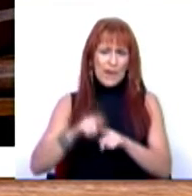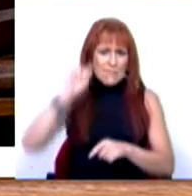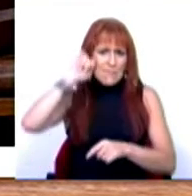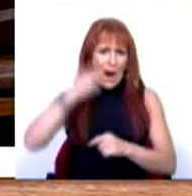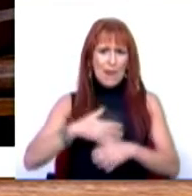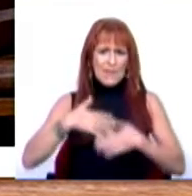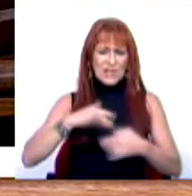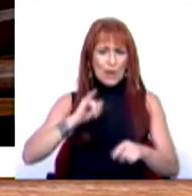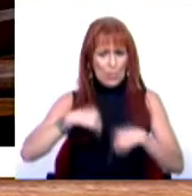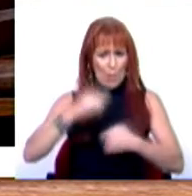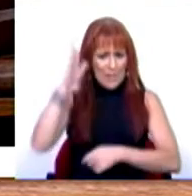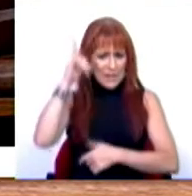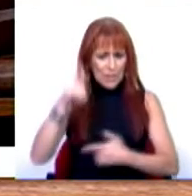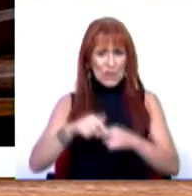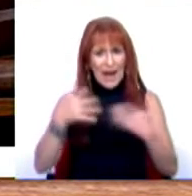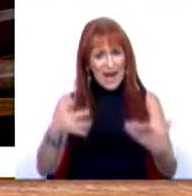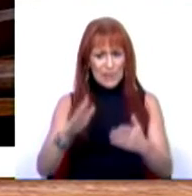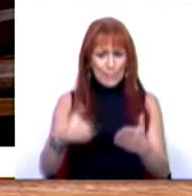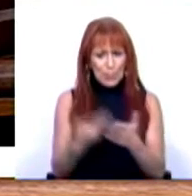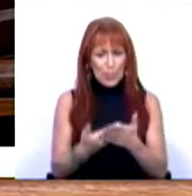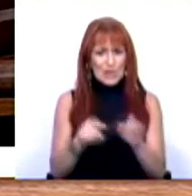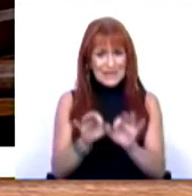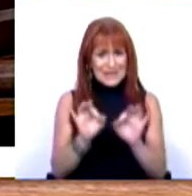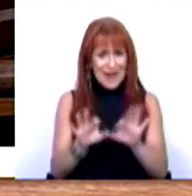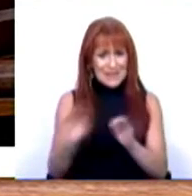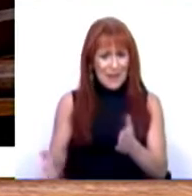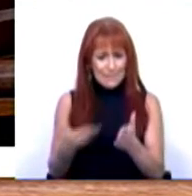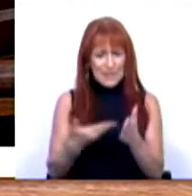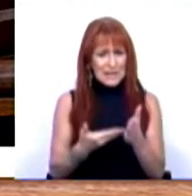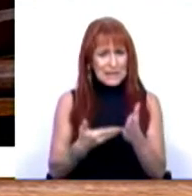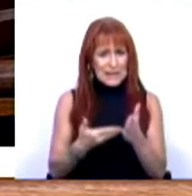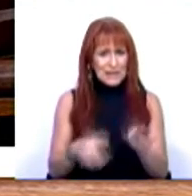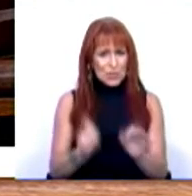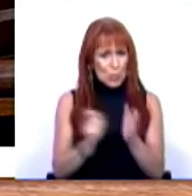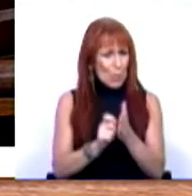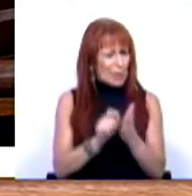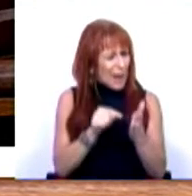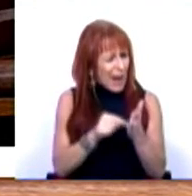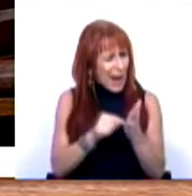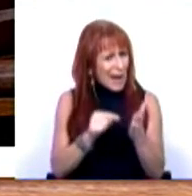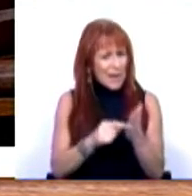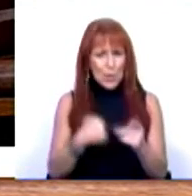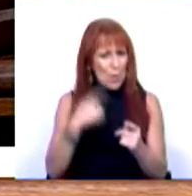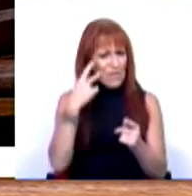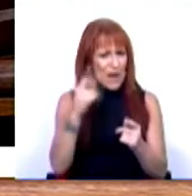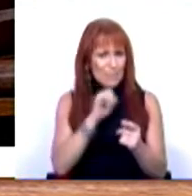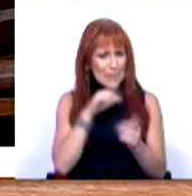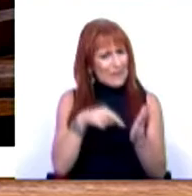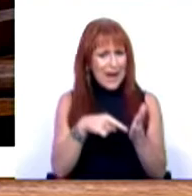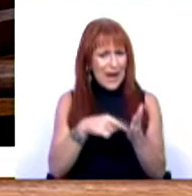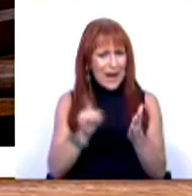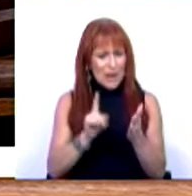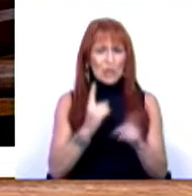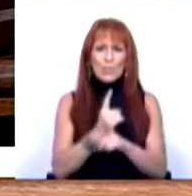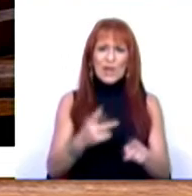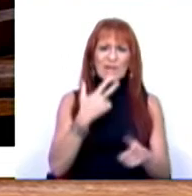o bem-estar do próprio animal, e esta proposta, nos termos apresentados neste ponto em concreto, não considera esta possibilidade.